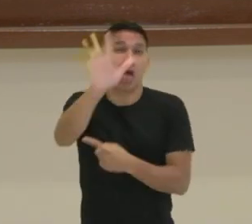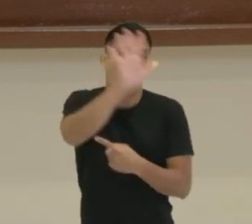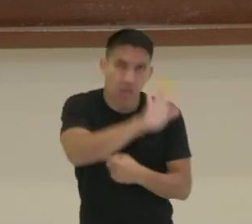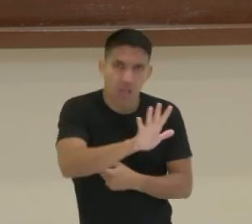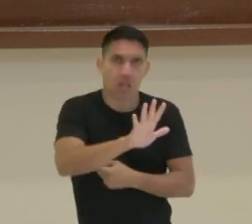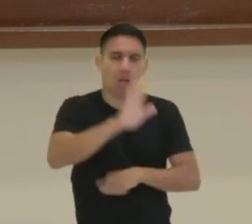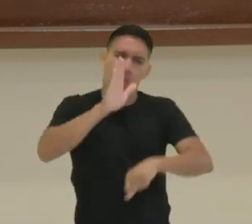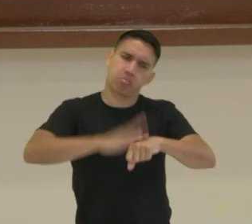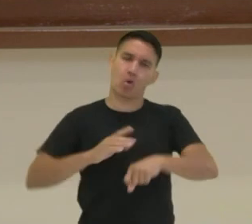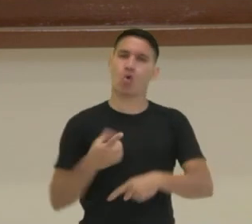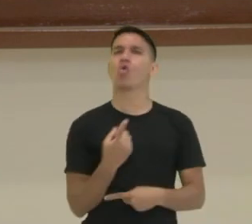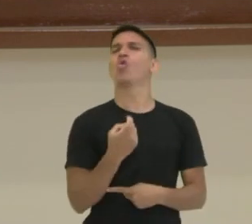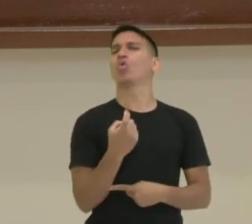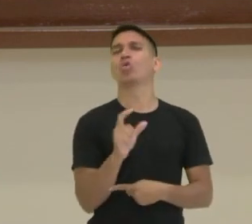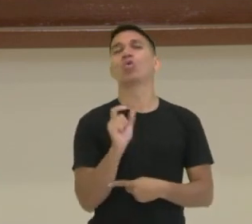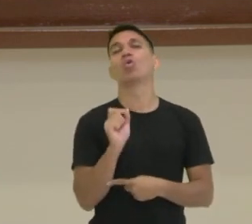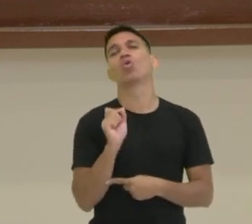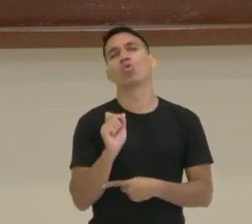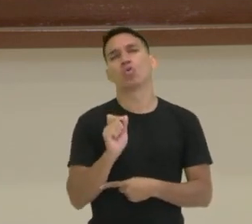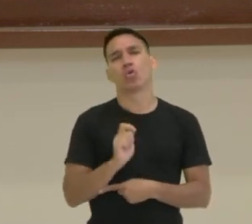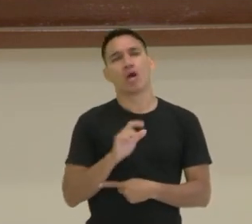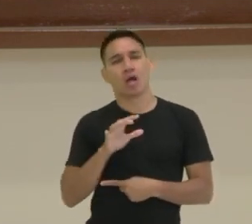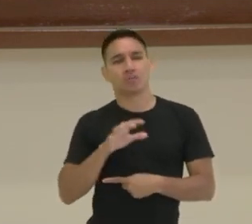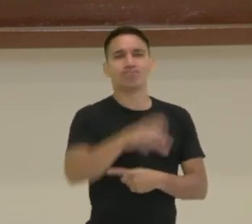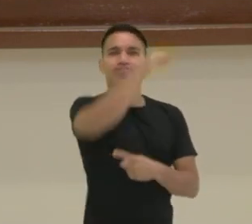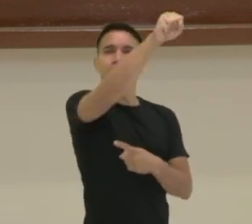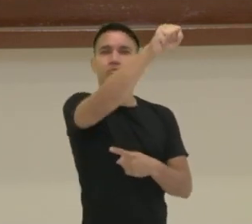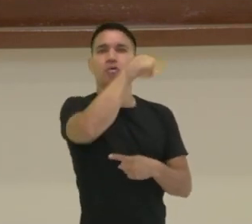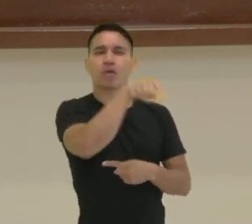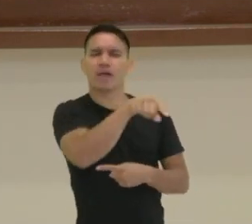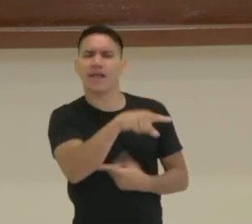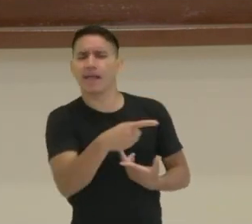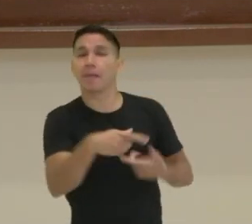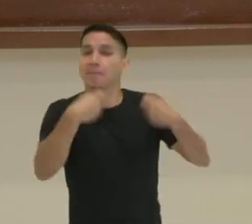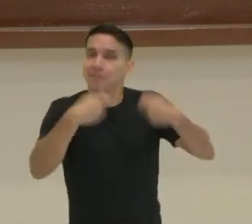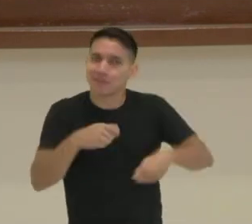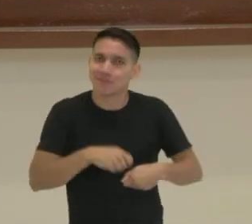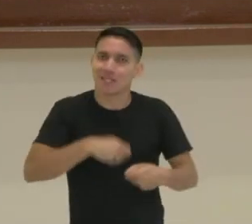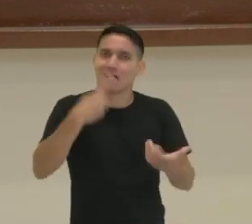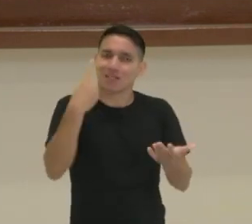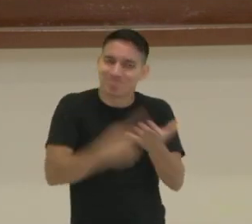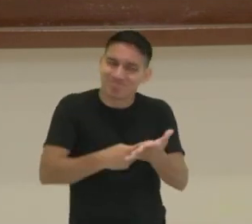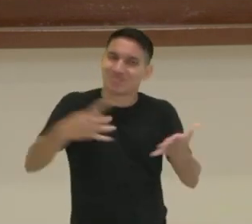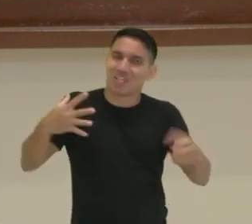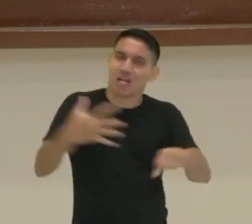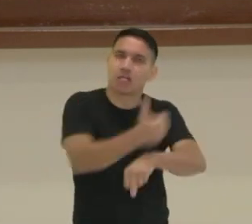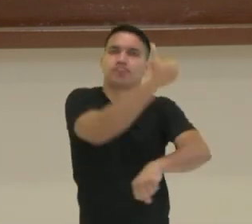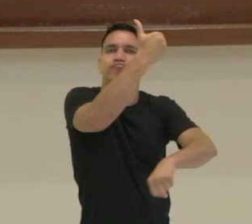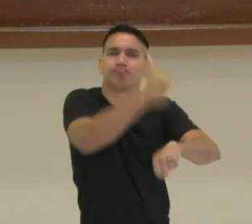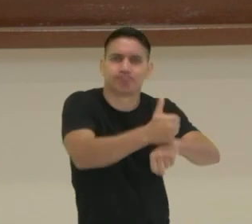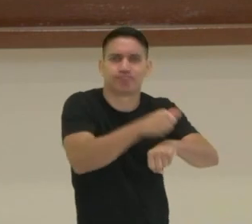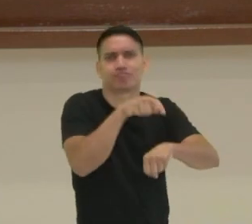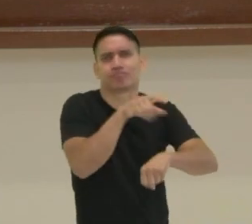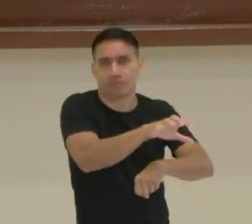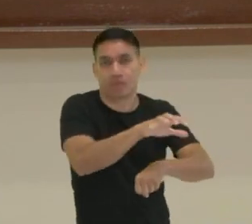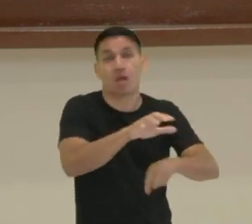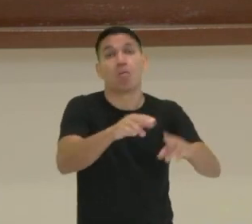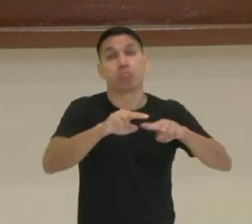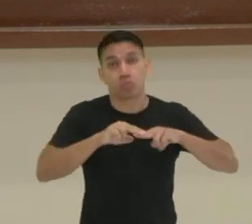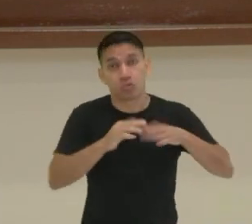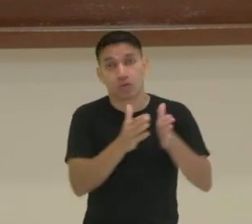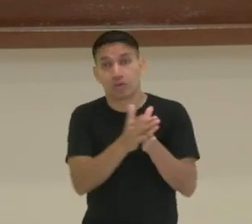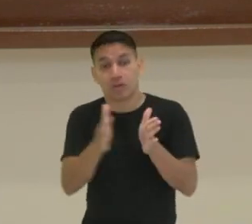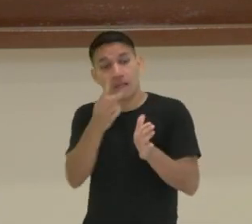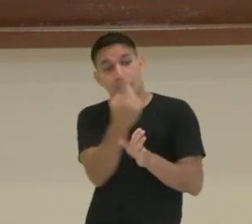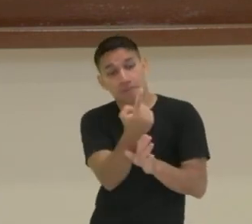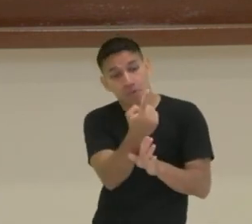fosse o único a se apossar desse território, ele deveria colonizar. Então aí, a partir de